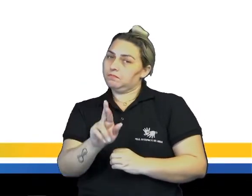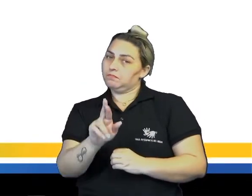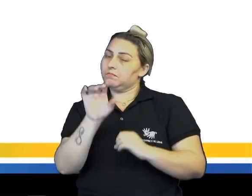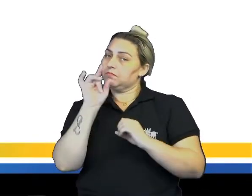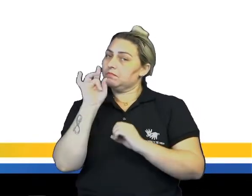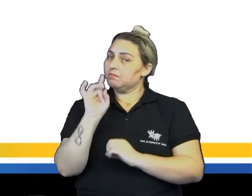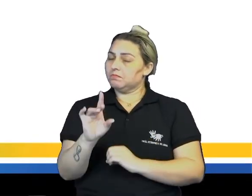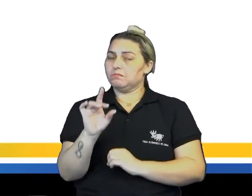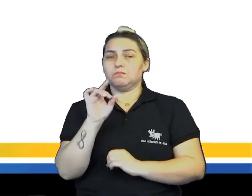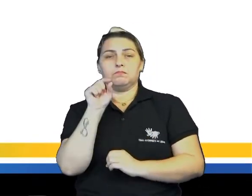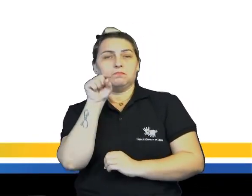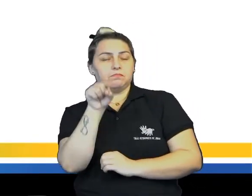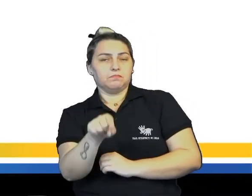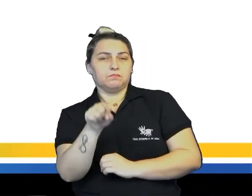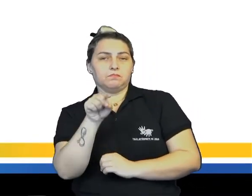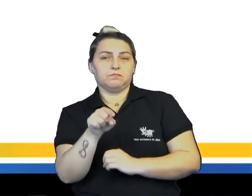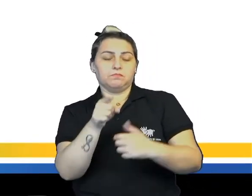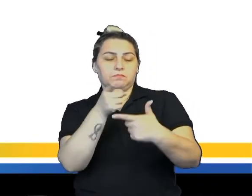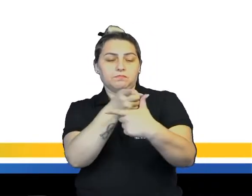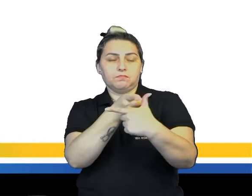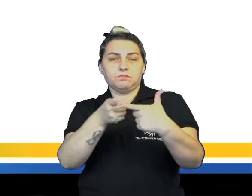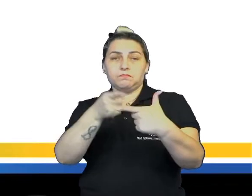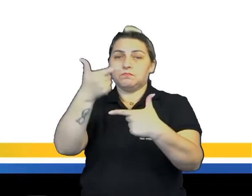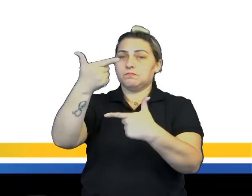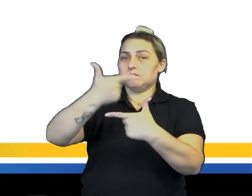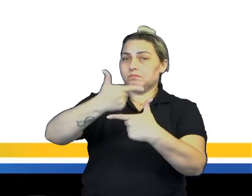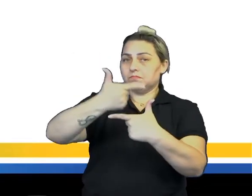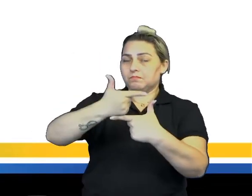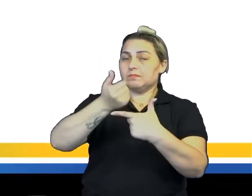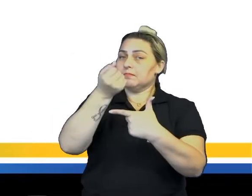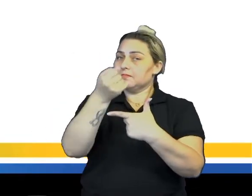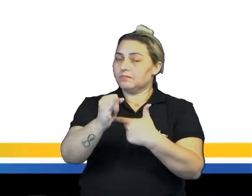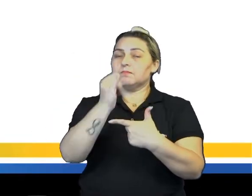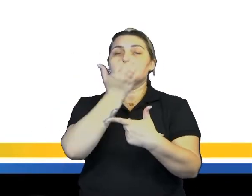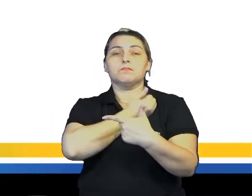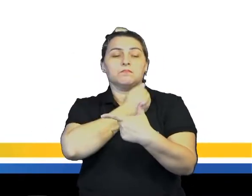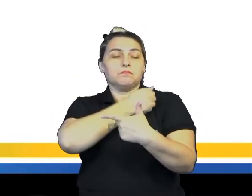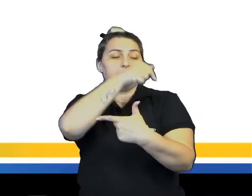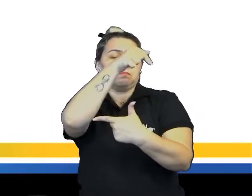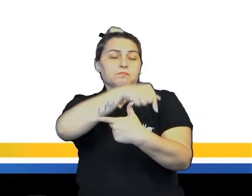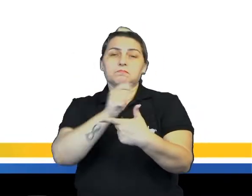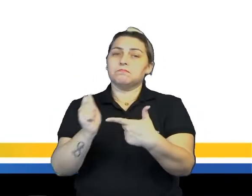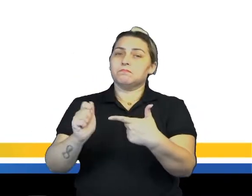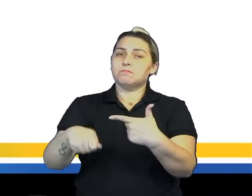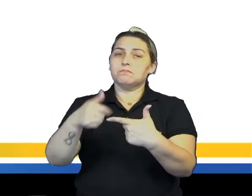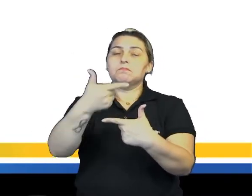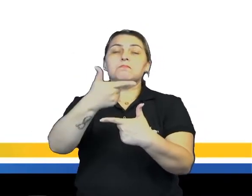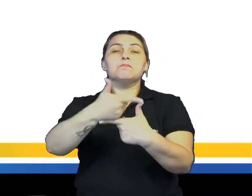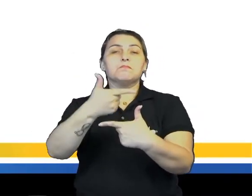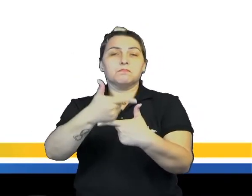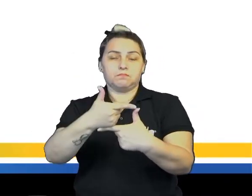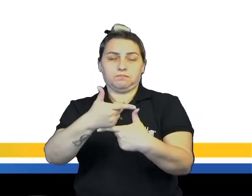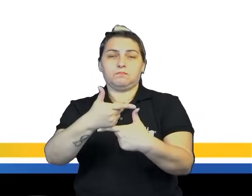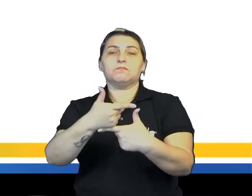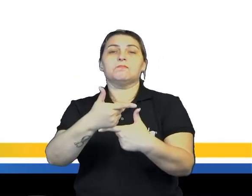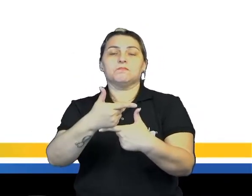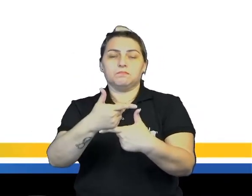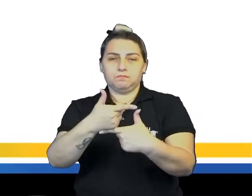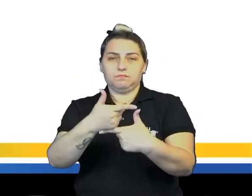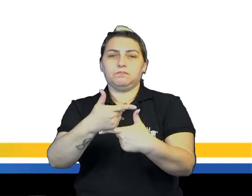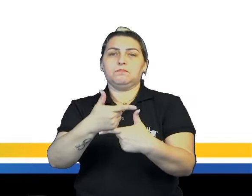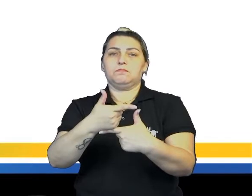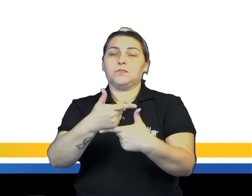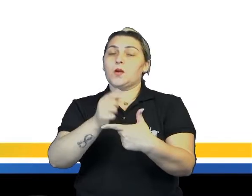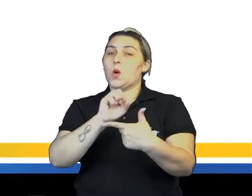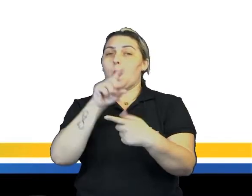basta você dividir por 2. Se esse número é divisível por 2, ou se ele é um